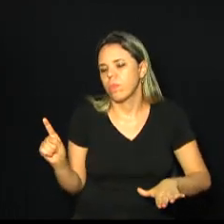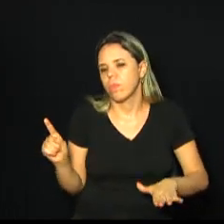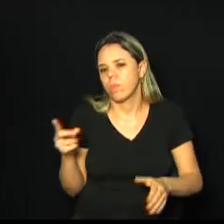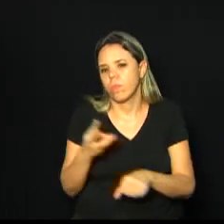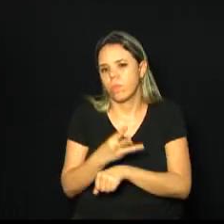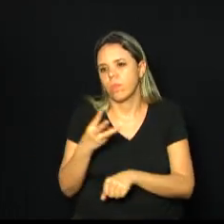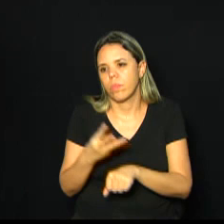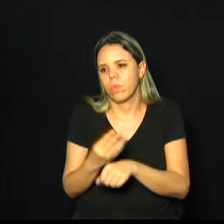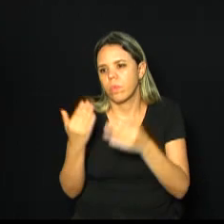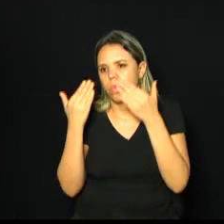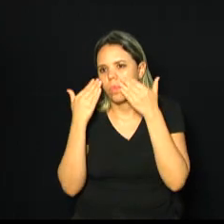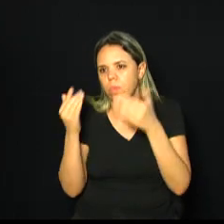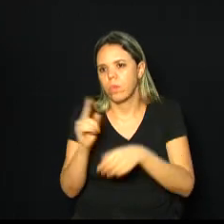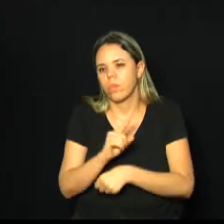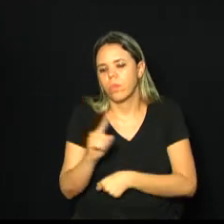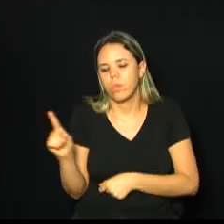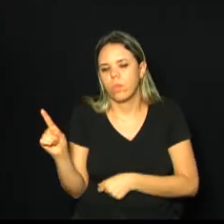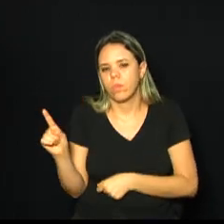WhatsApp exposto.